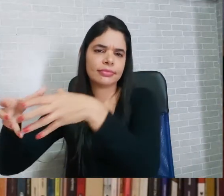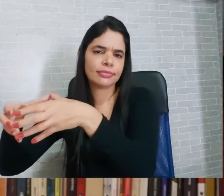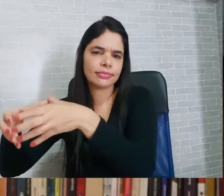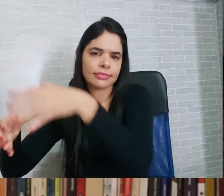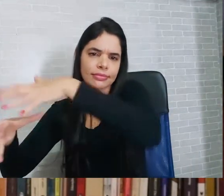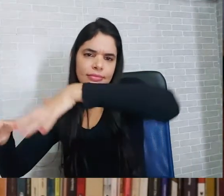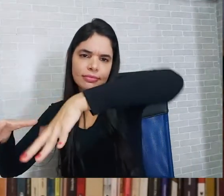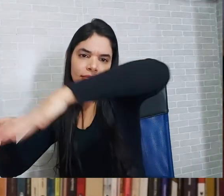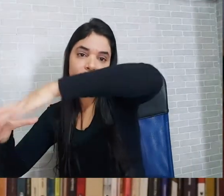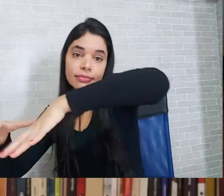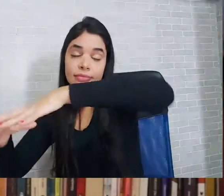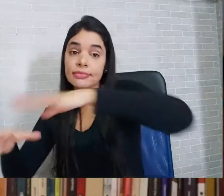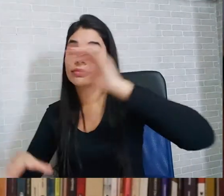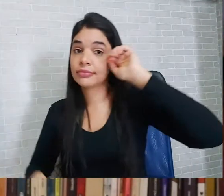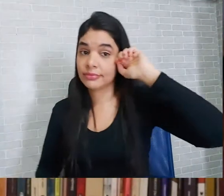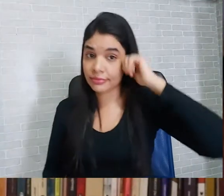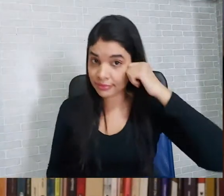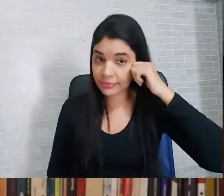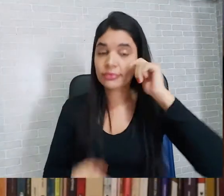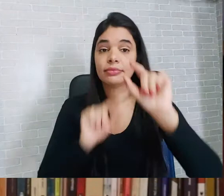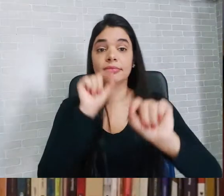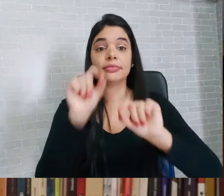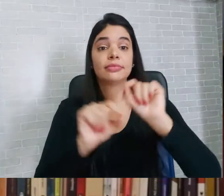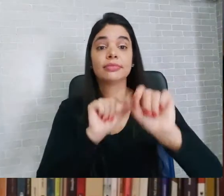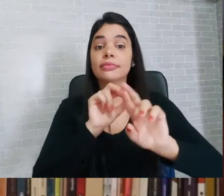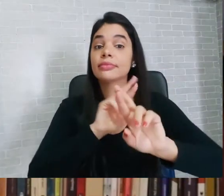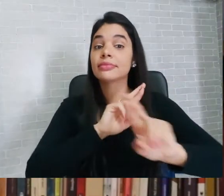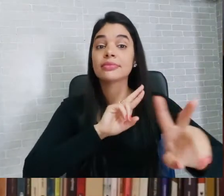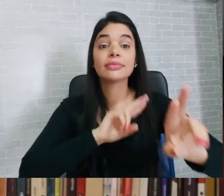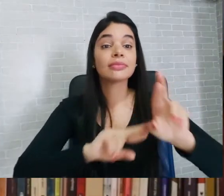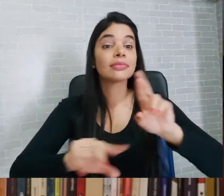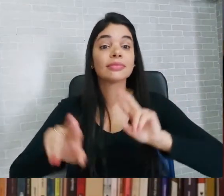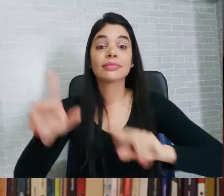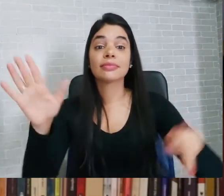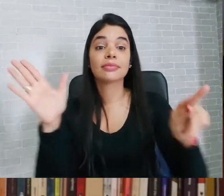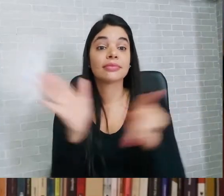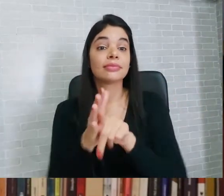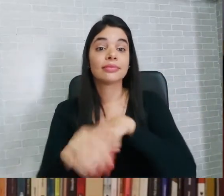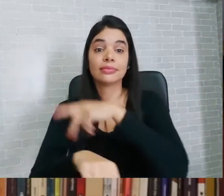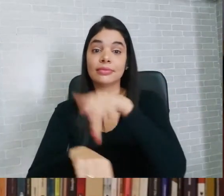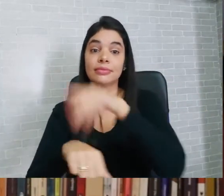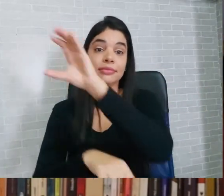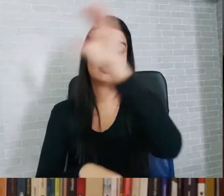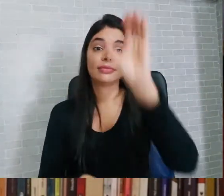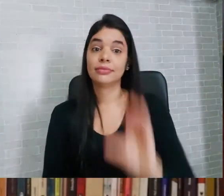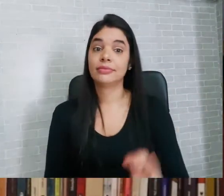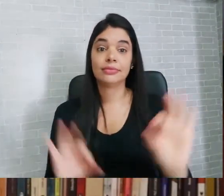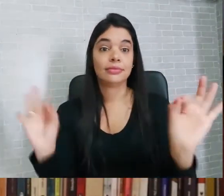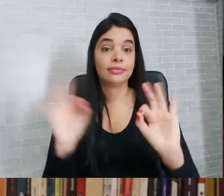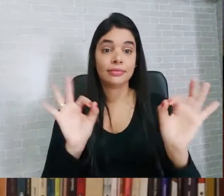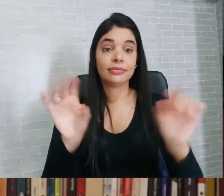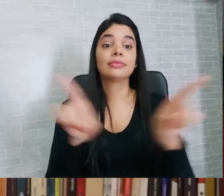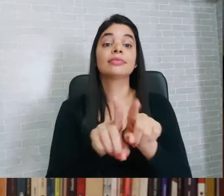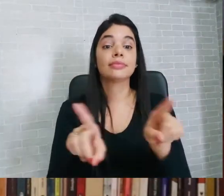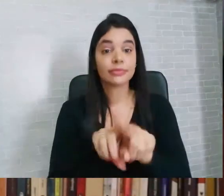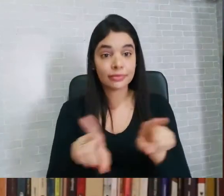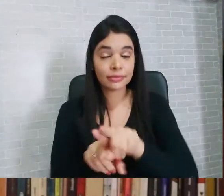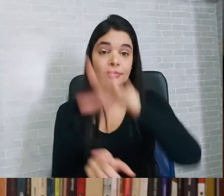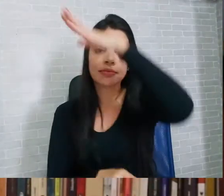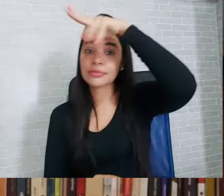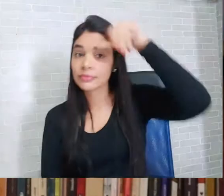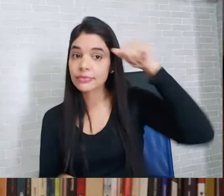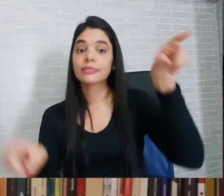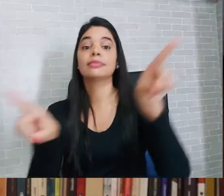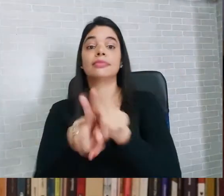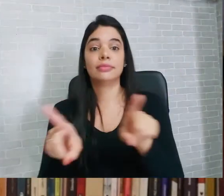homogeneizadora. Então, a criolidade ela não é um fenômeno só caribenho, ela é também um fenômeno amazônico,